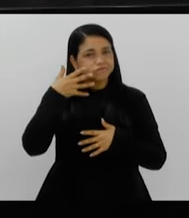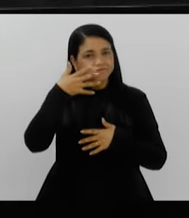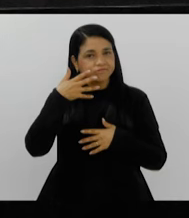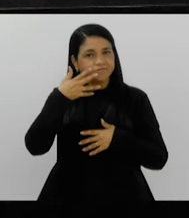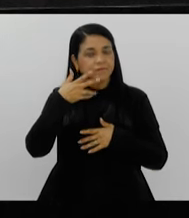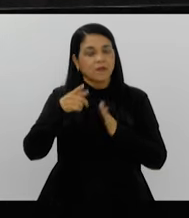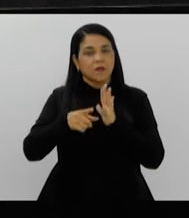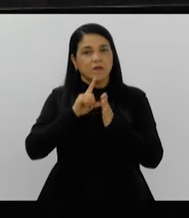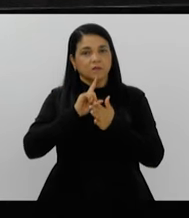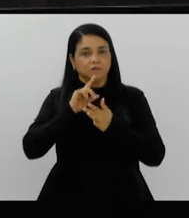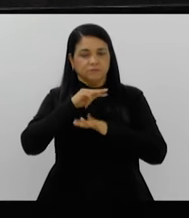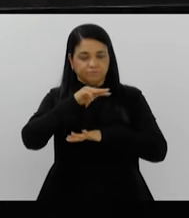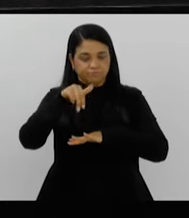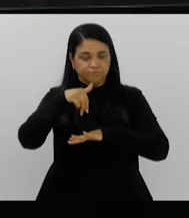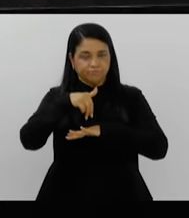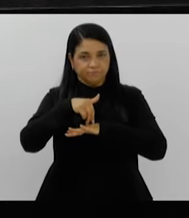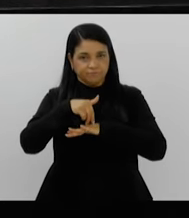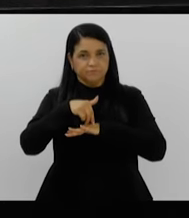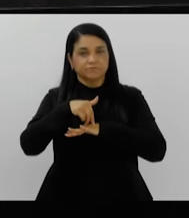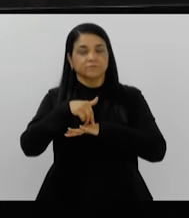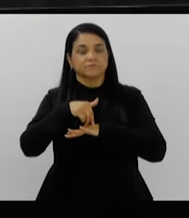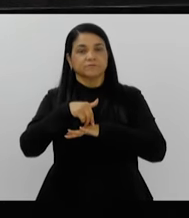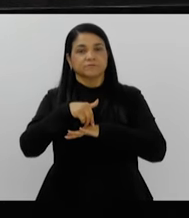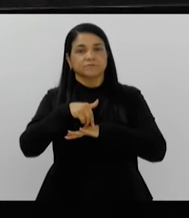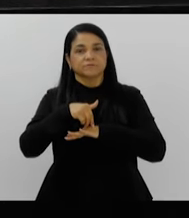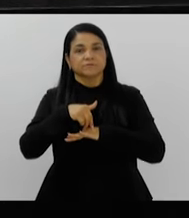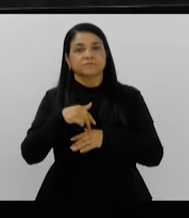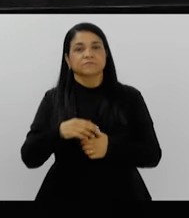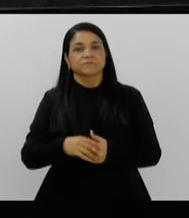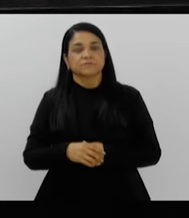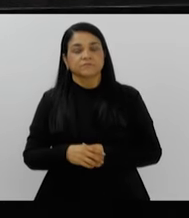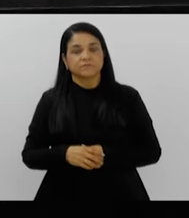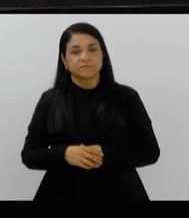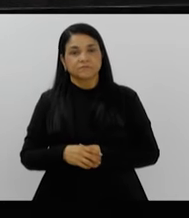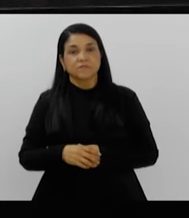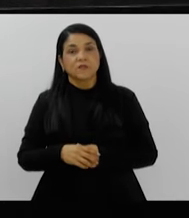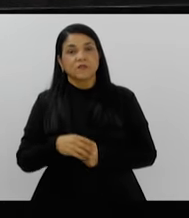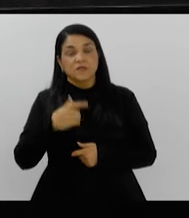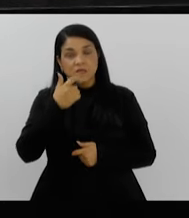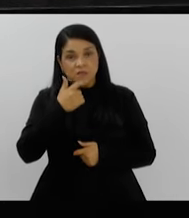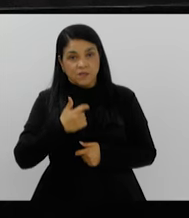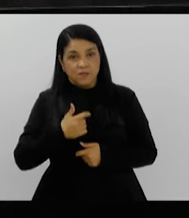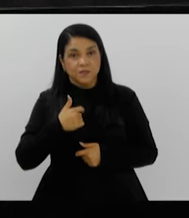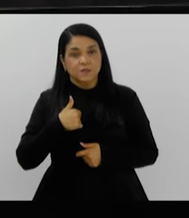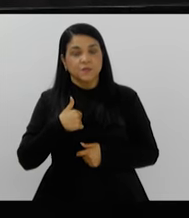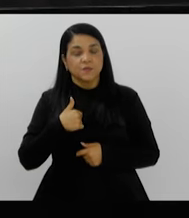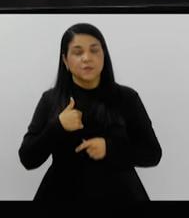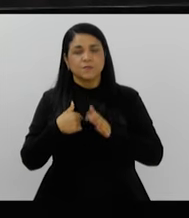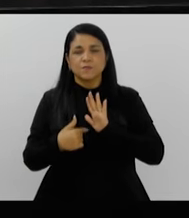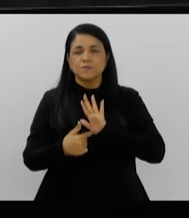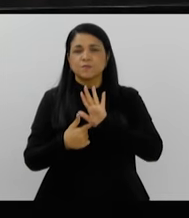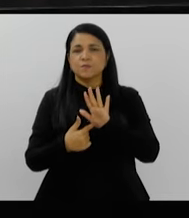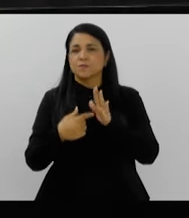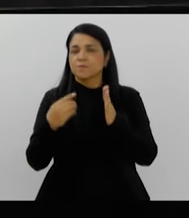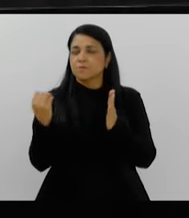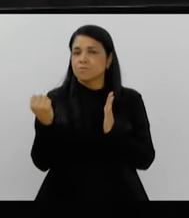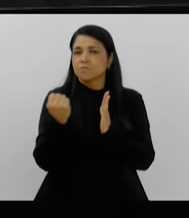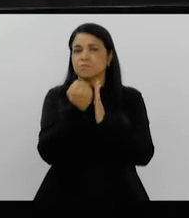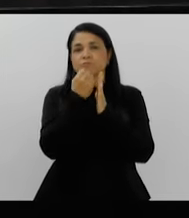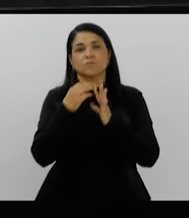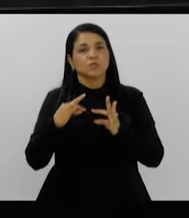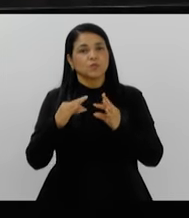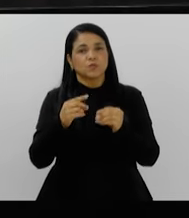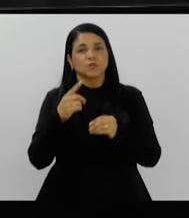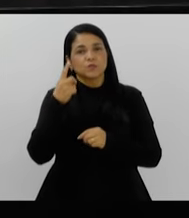me antecederam aqui nesta tribuna, e para fazer, não é, um destaque, todos os